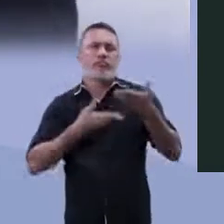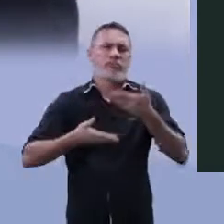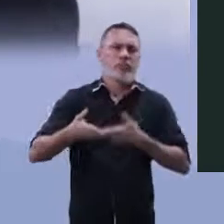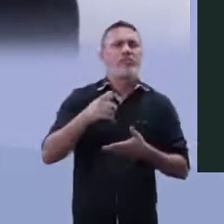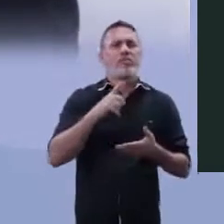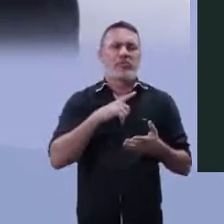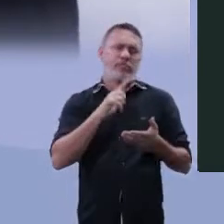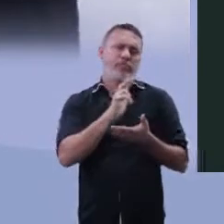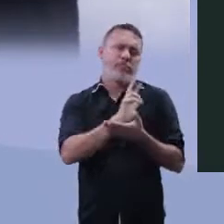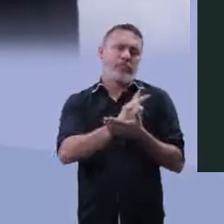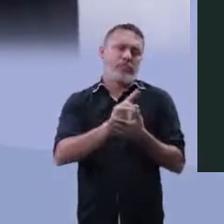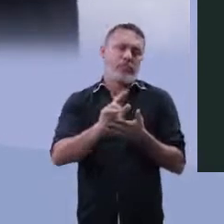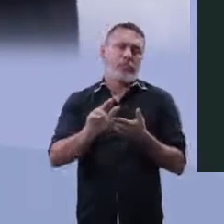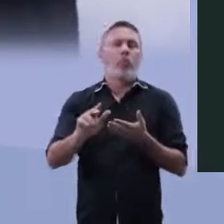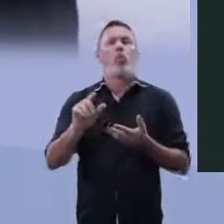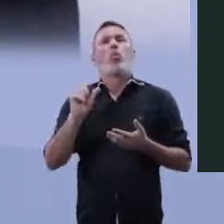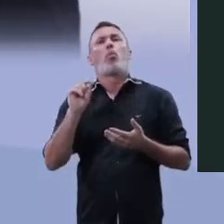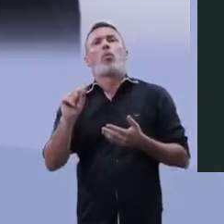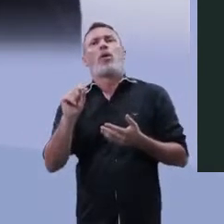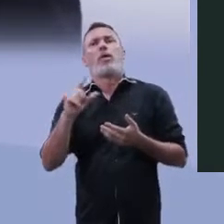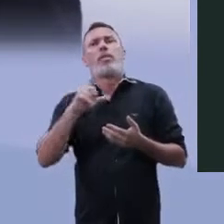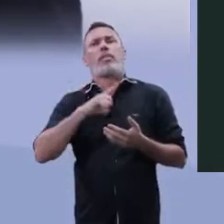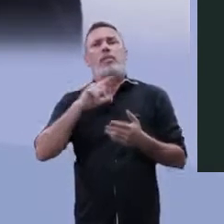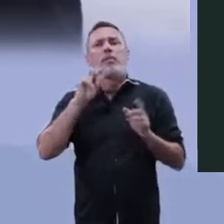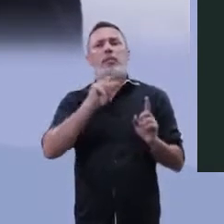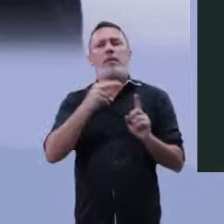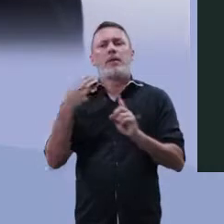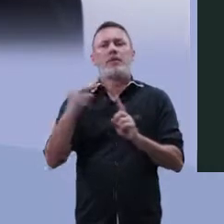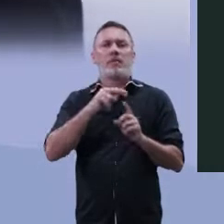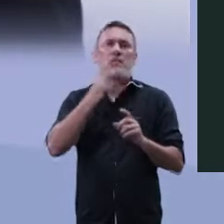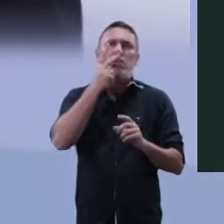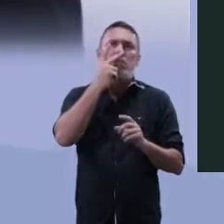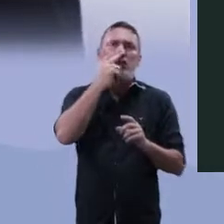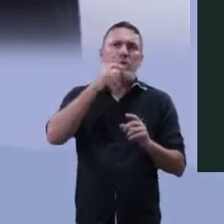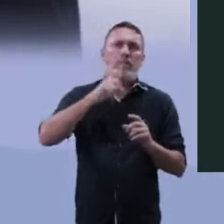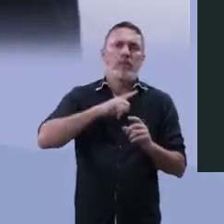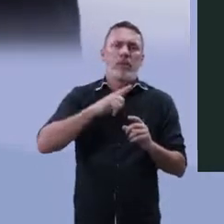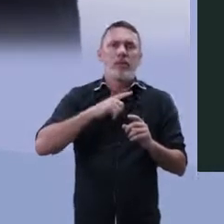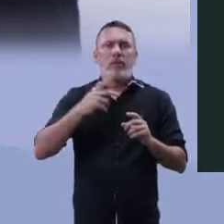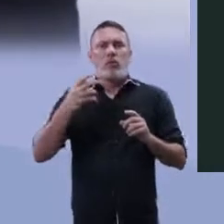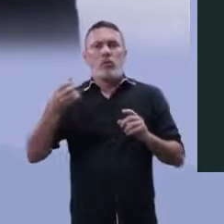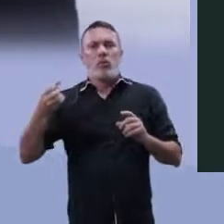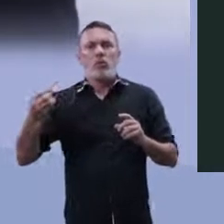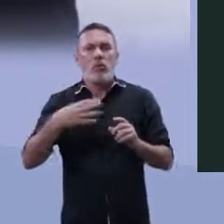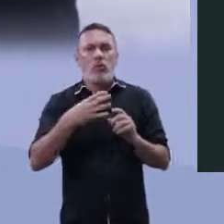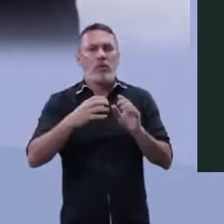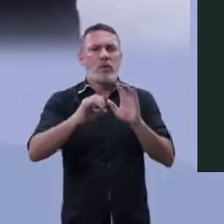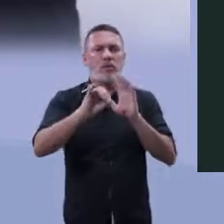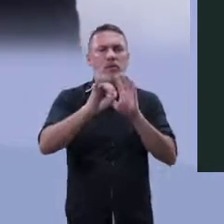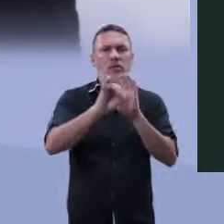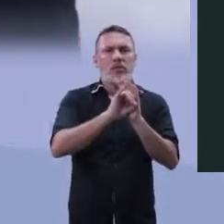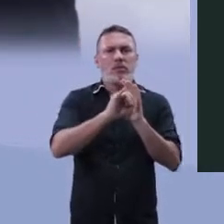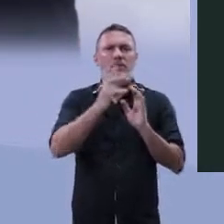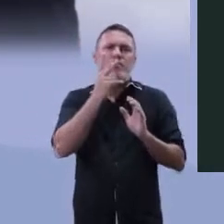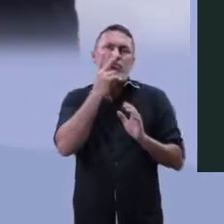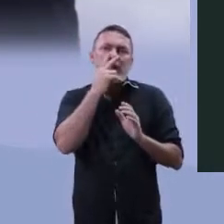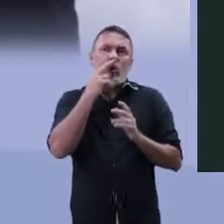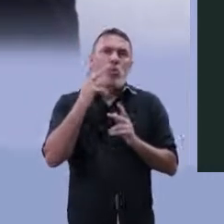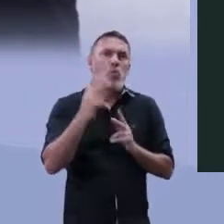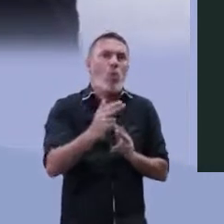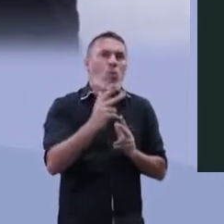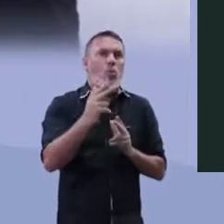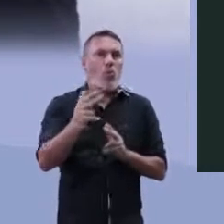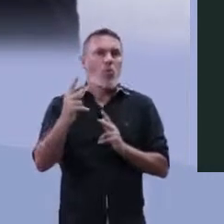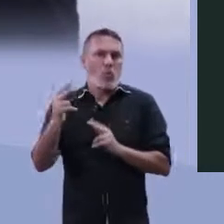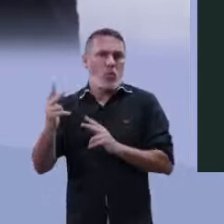determinada sociedade, estabelecem contatos os mais diversos, tendo como perspectiva talvez uma